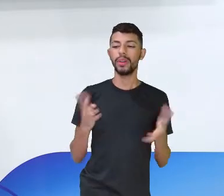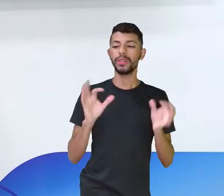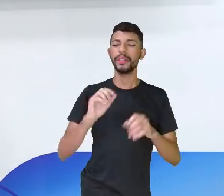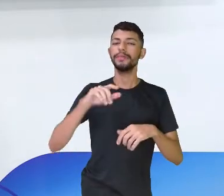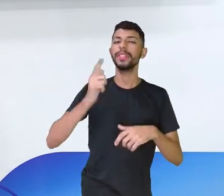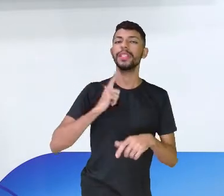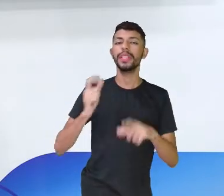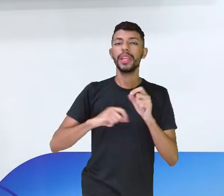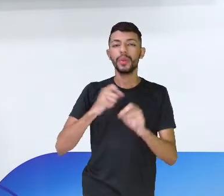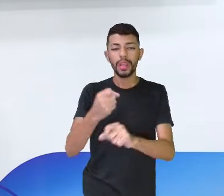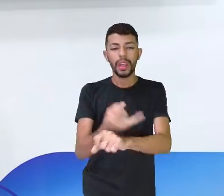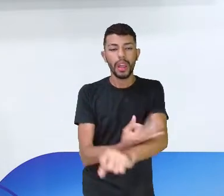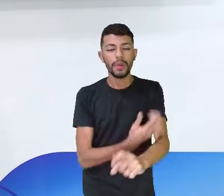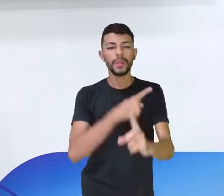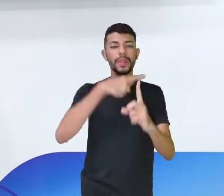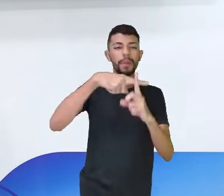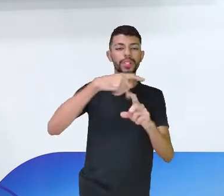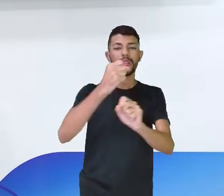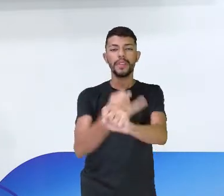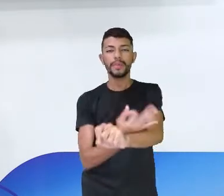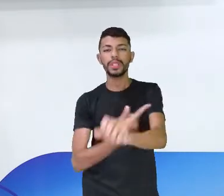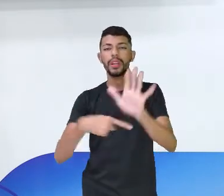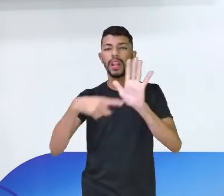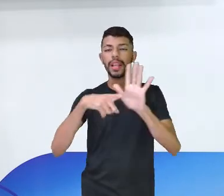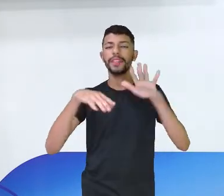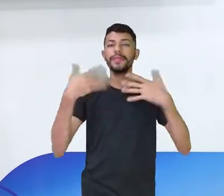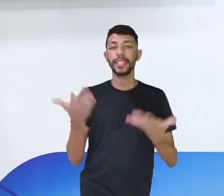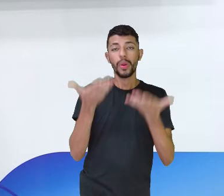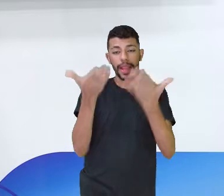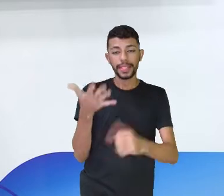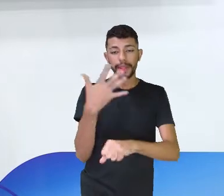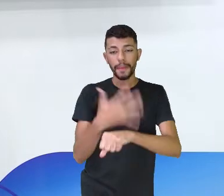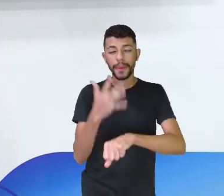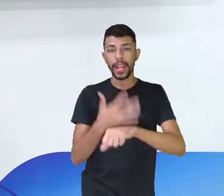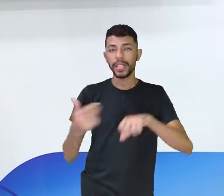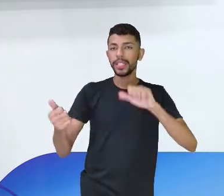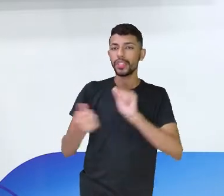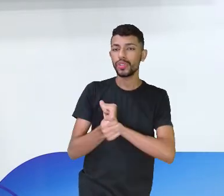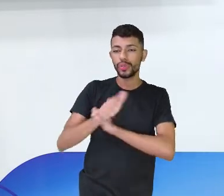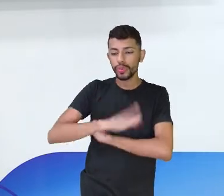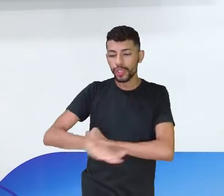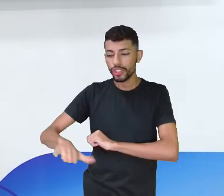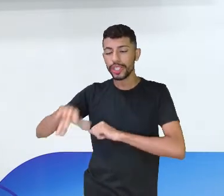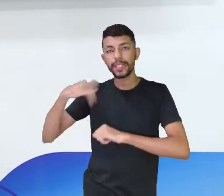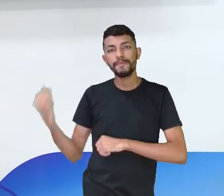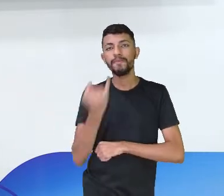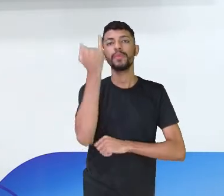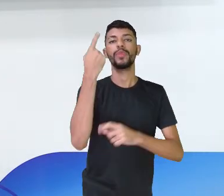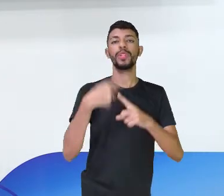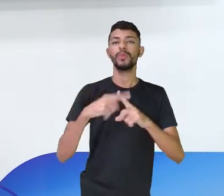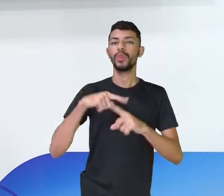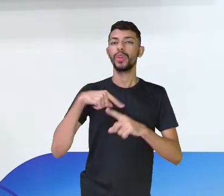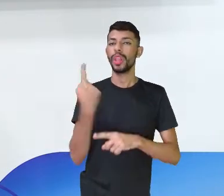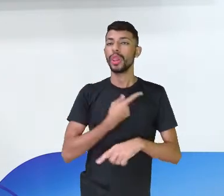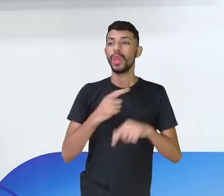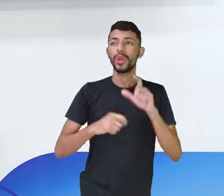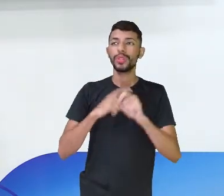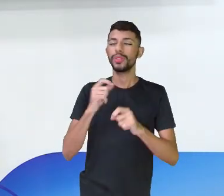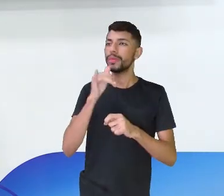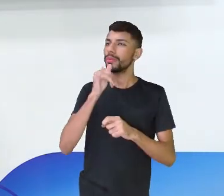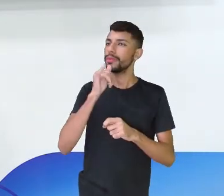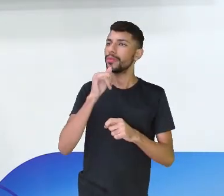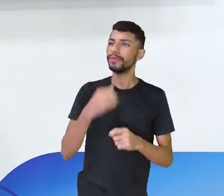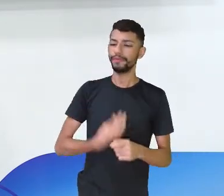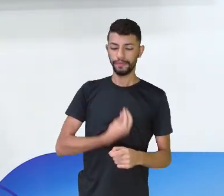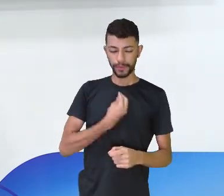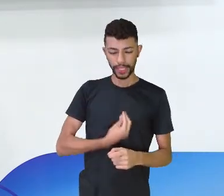afetos negativos. Então esse exercício com os pequenininhos é muito importante porque a gente se forja, a gente existe, a